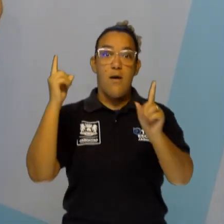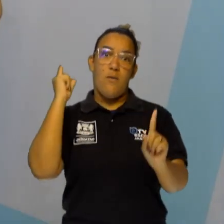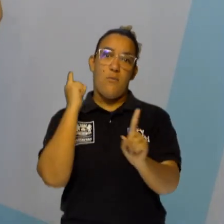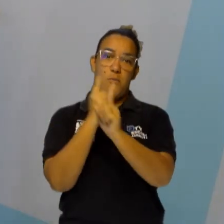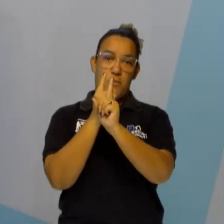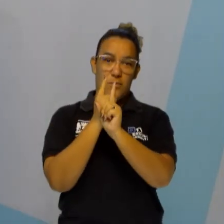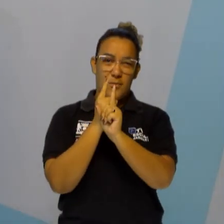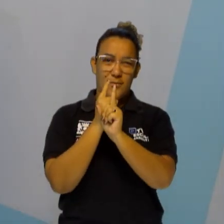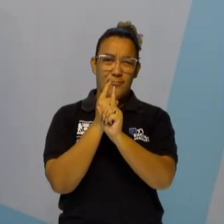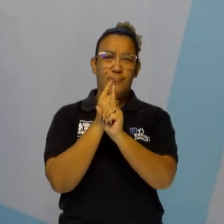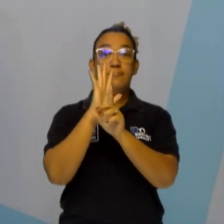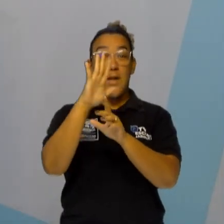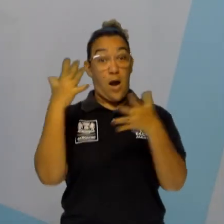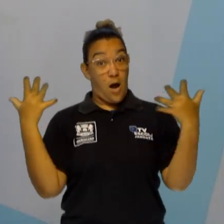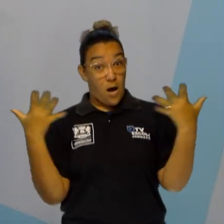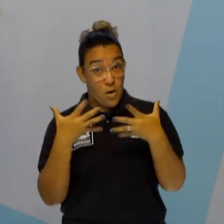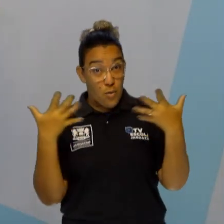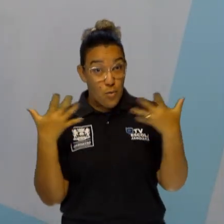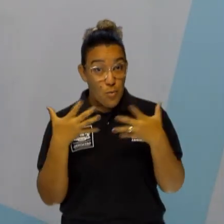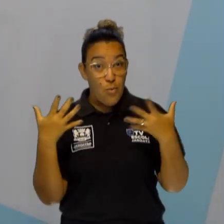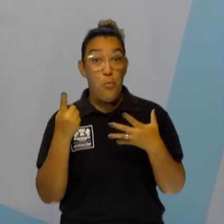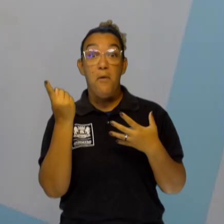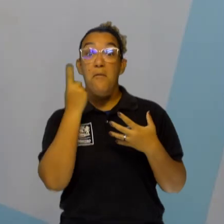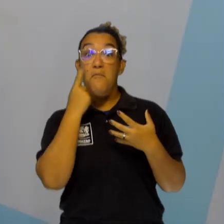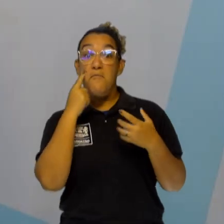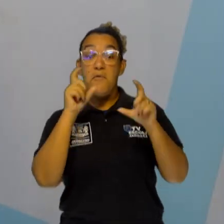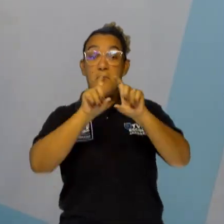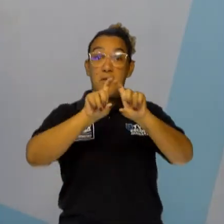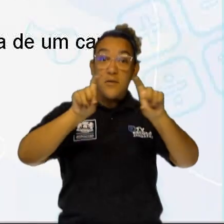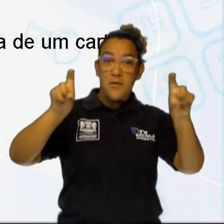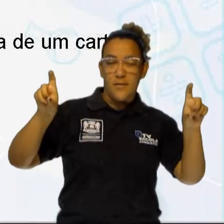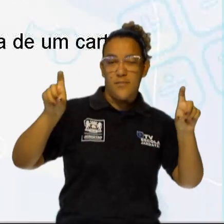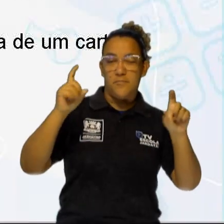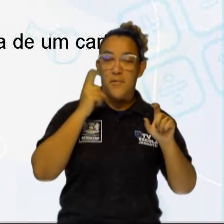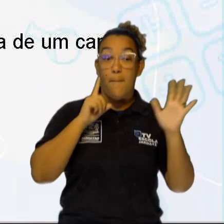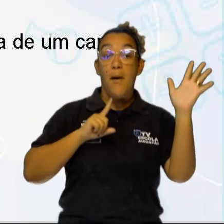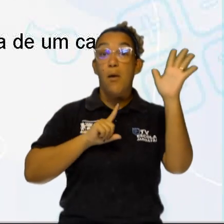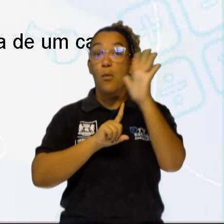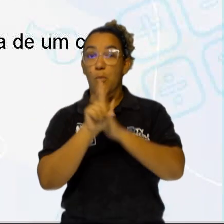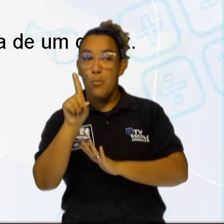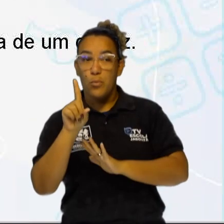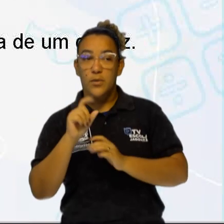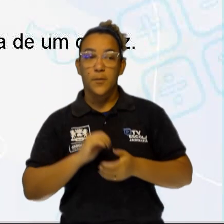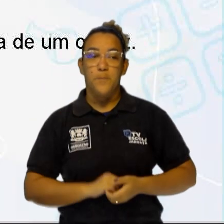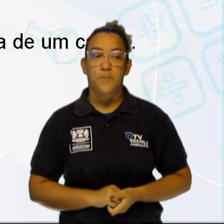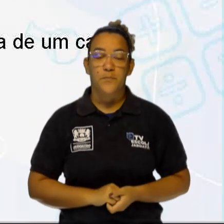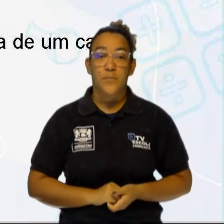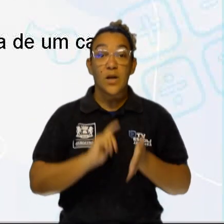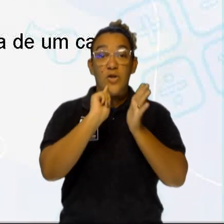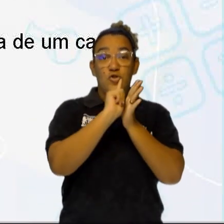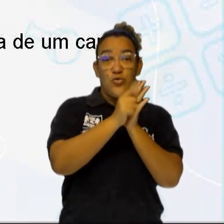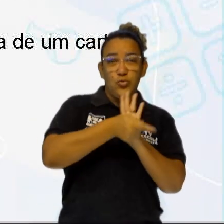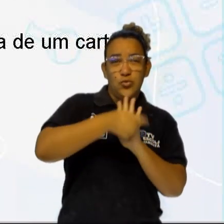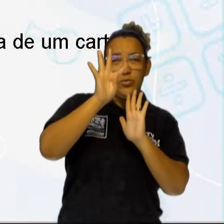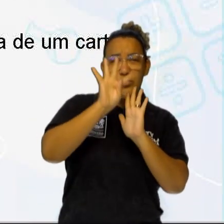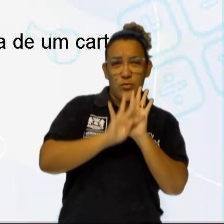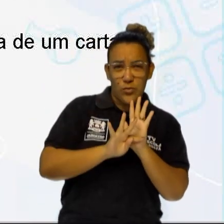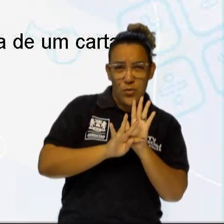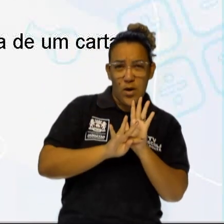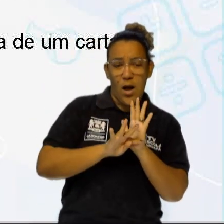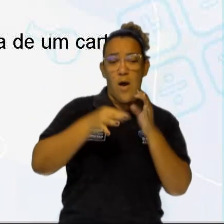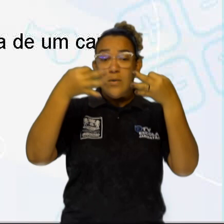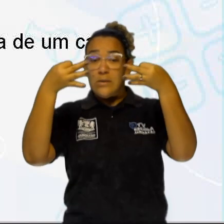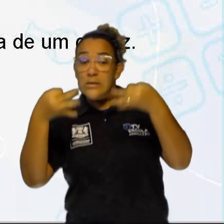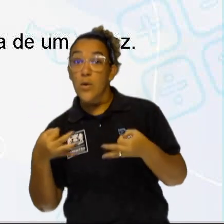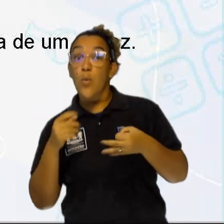seguindo aí, a gente vai agora para o enunciado da questão. Acompanhe comigo. A respeito do gênero do texto, é correto afirmar que,